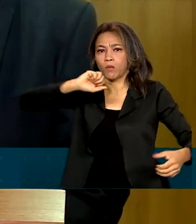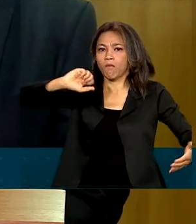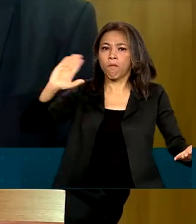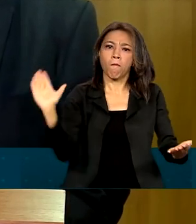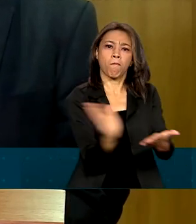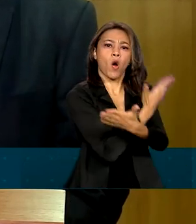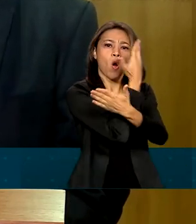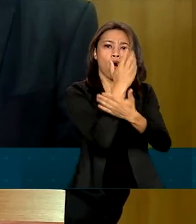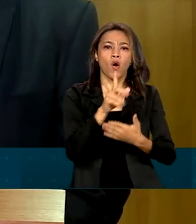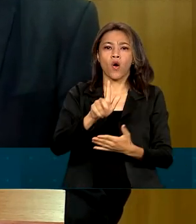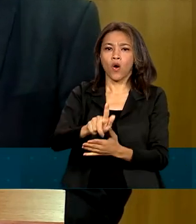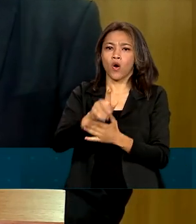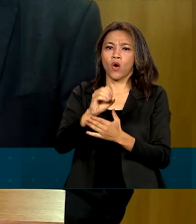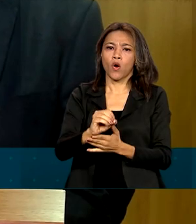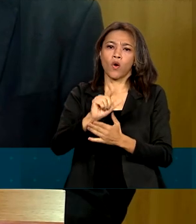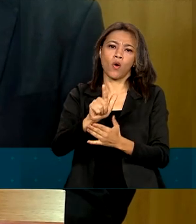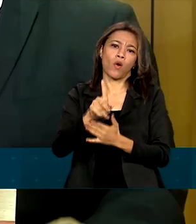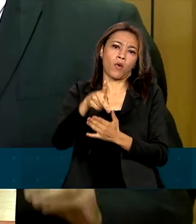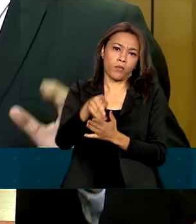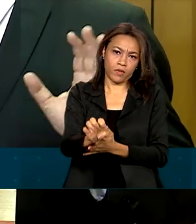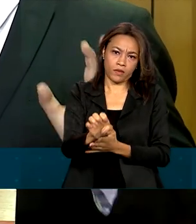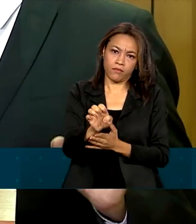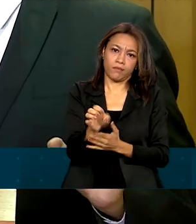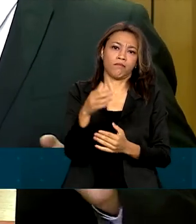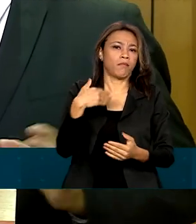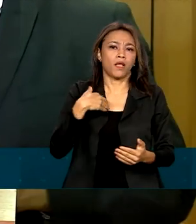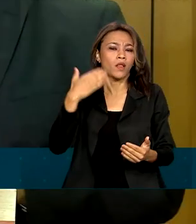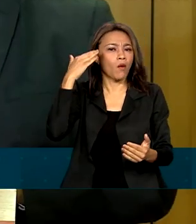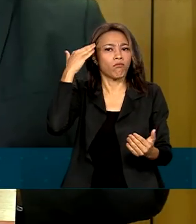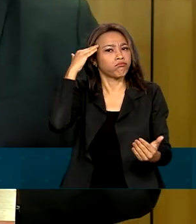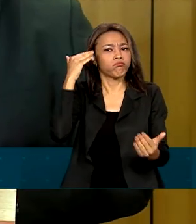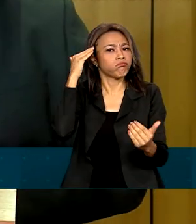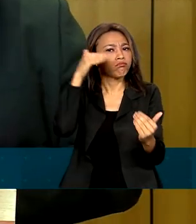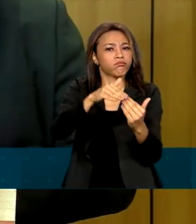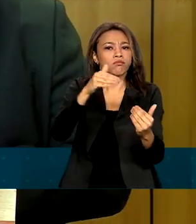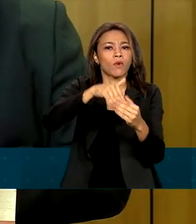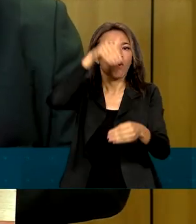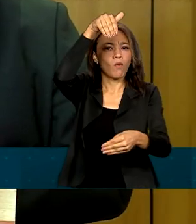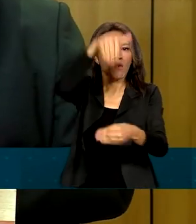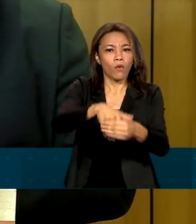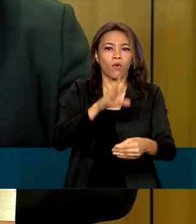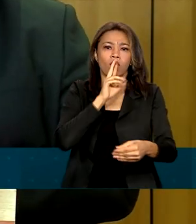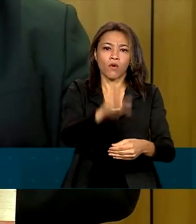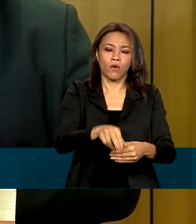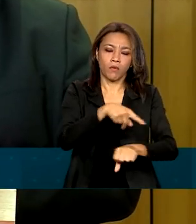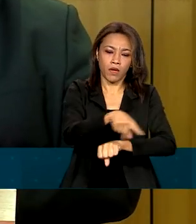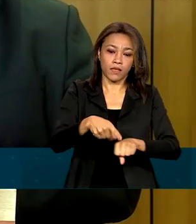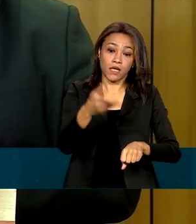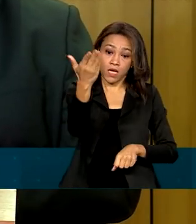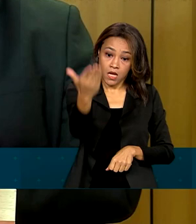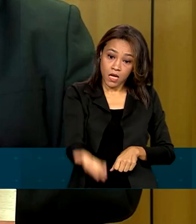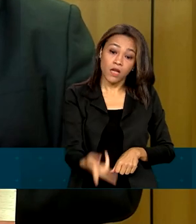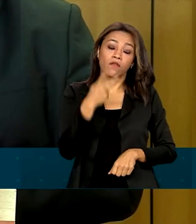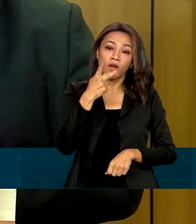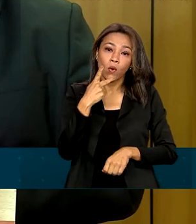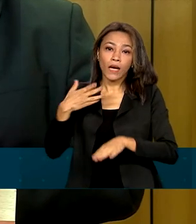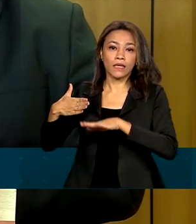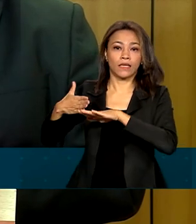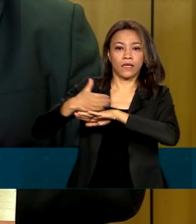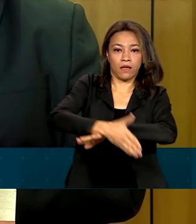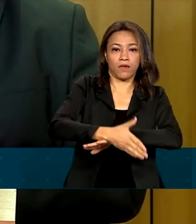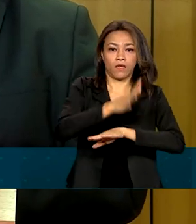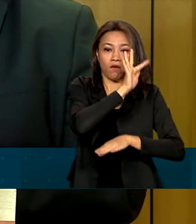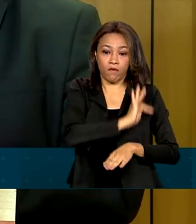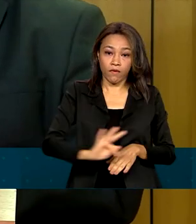reconhecesse o resultado eleitoral do país. O ministro da Justiça falou sobre os ataques, a intervenção federal no DF,